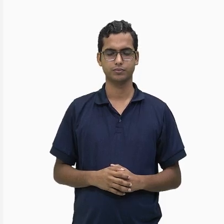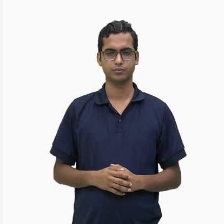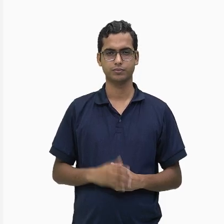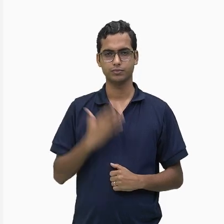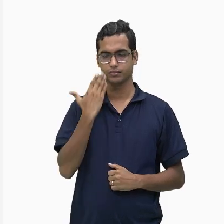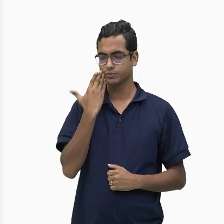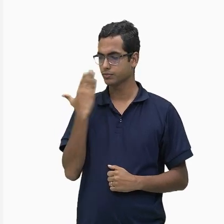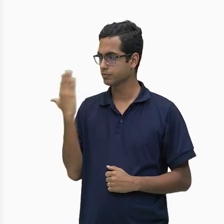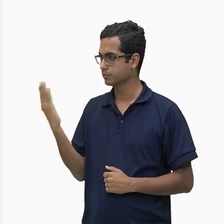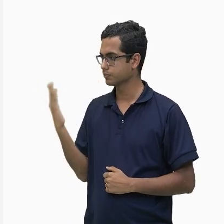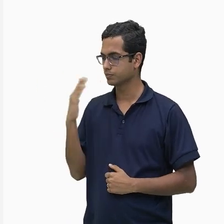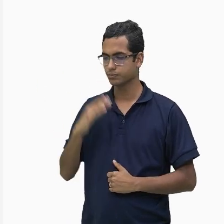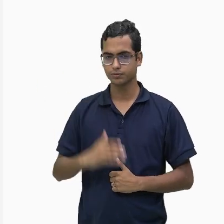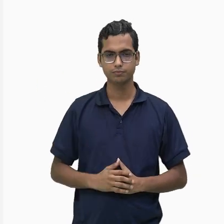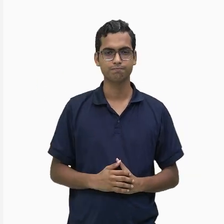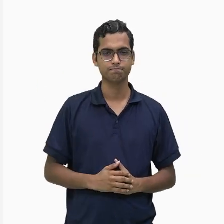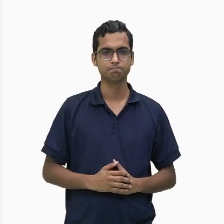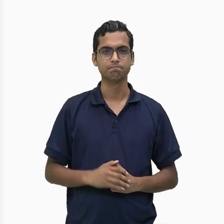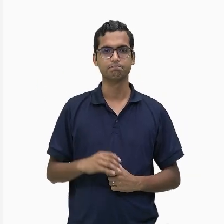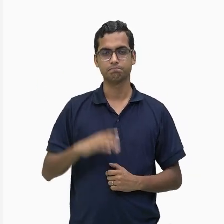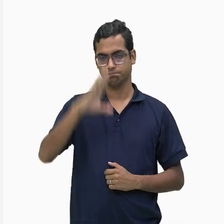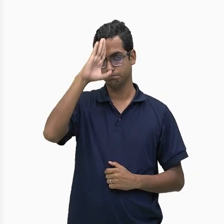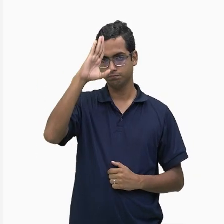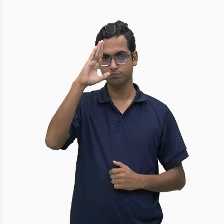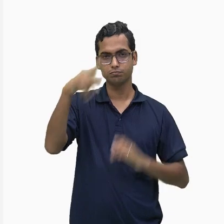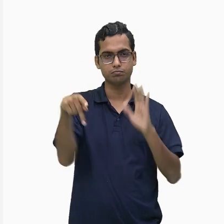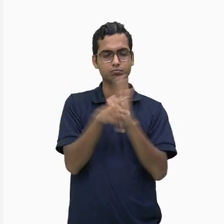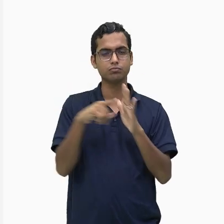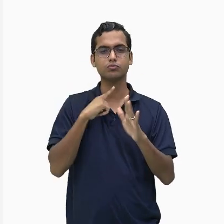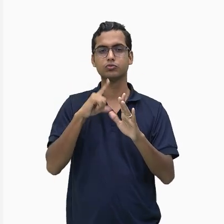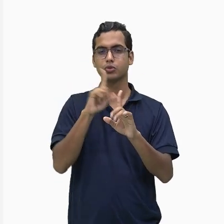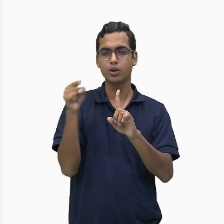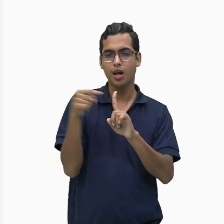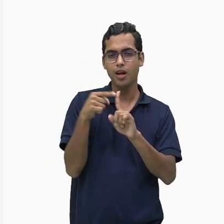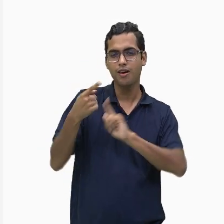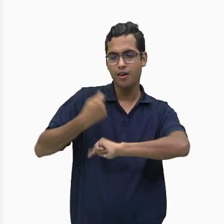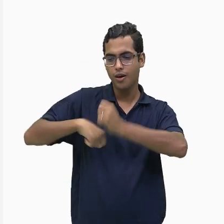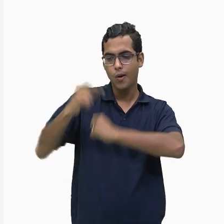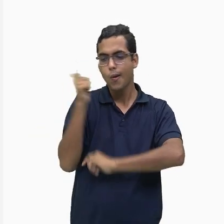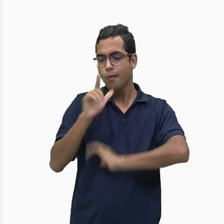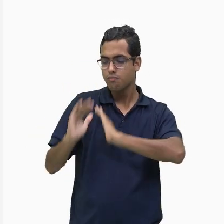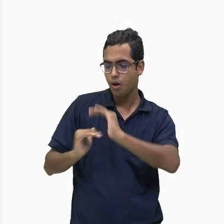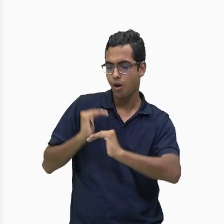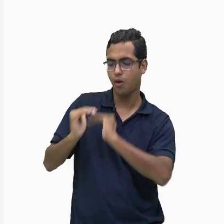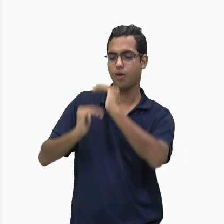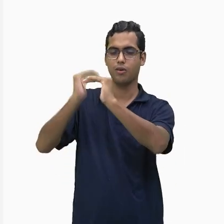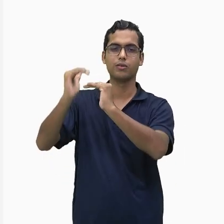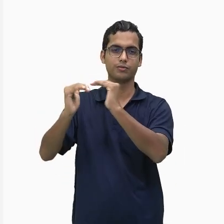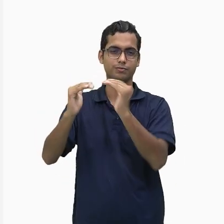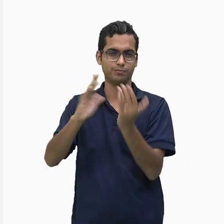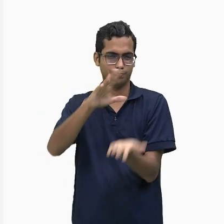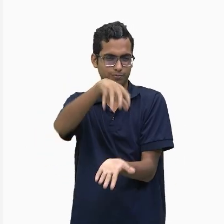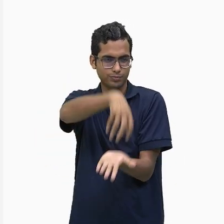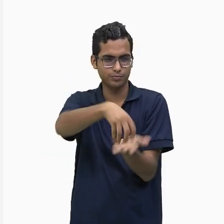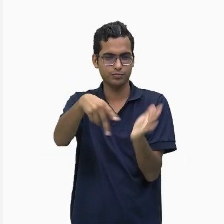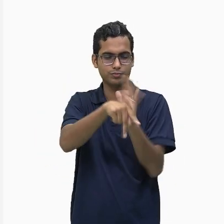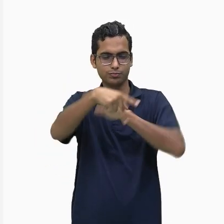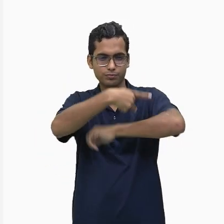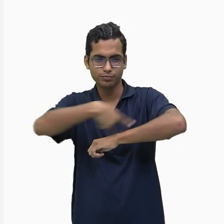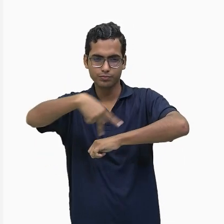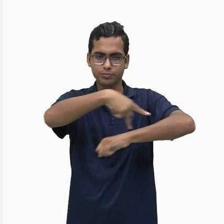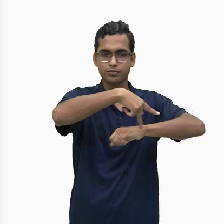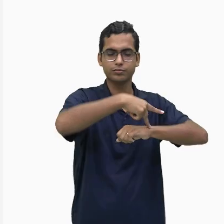e também econômica, que era o principal fator para ocorrer o desenvolvimento, né, dessa organização. Então, parte